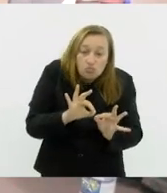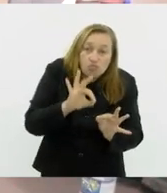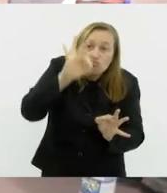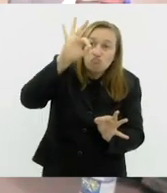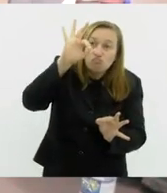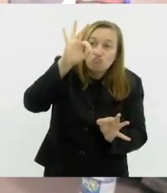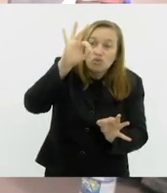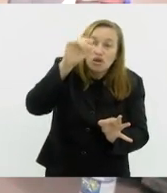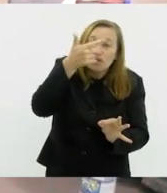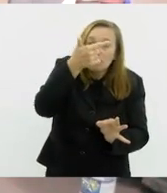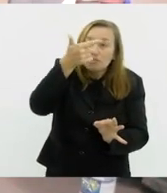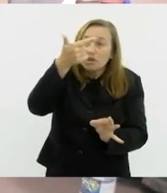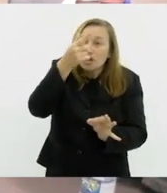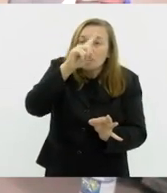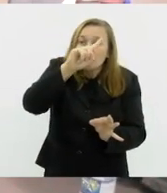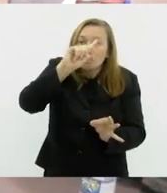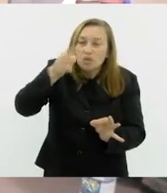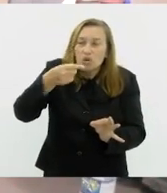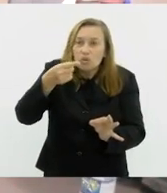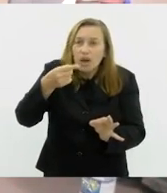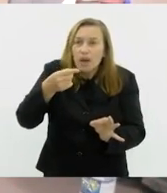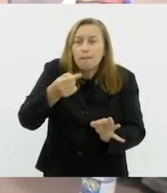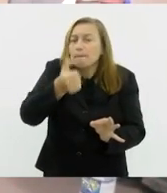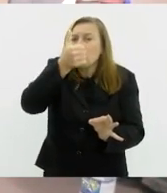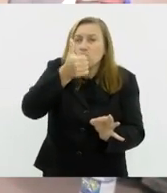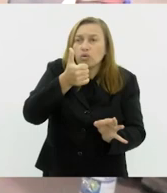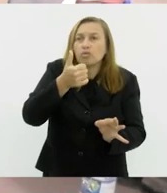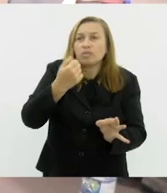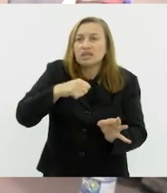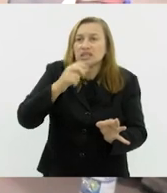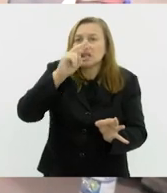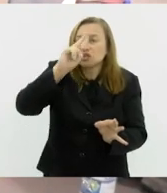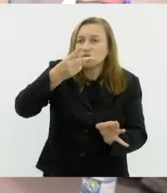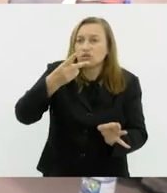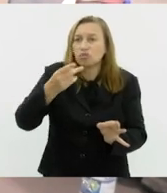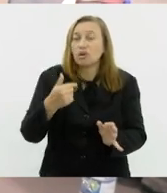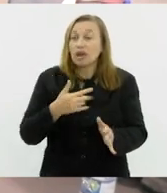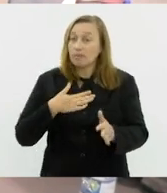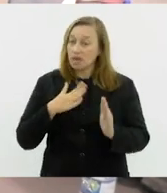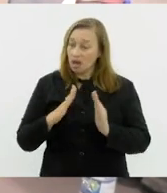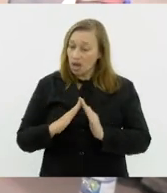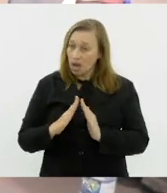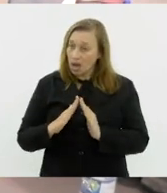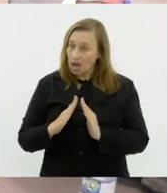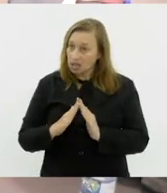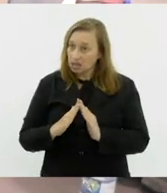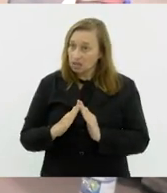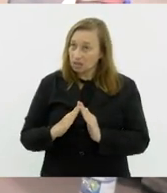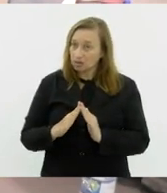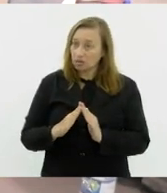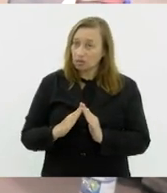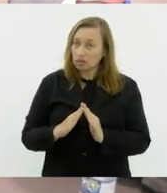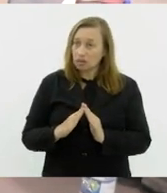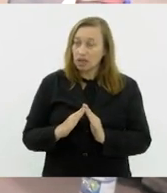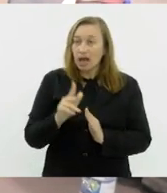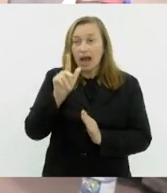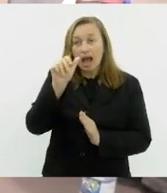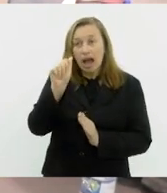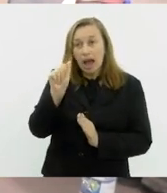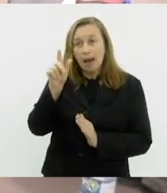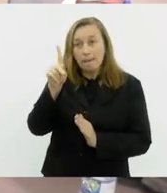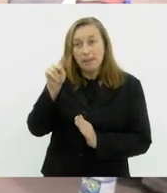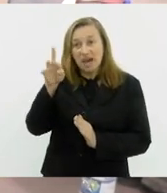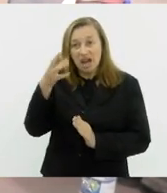ser 2.000 pés, o mínimo. Porque eu, na minha casa, botei um aparelho de que